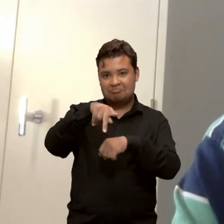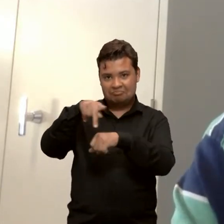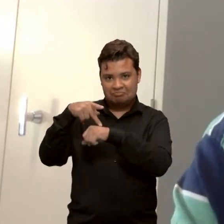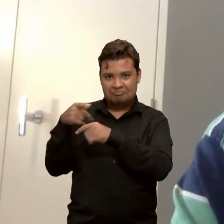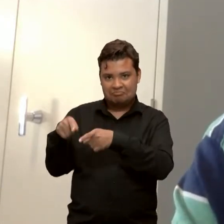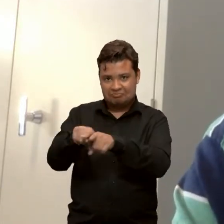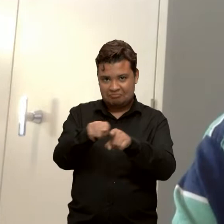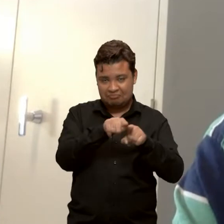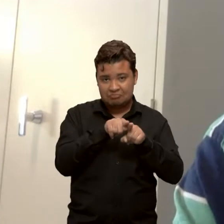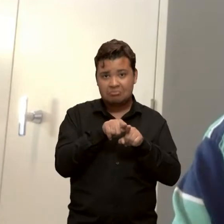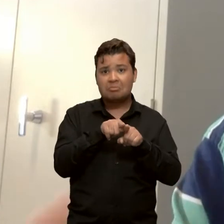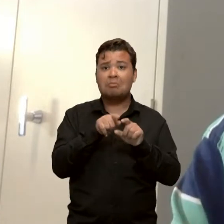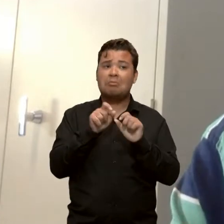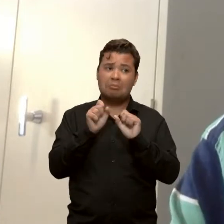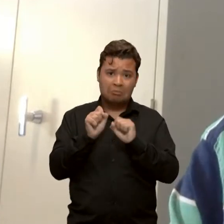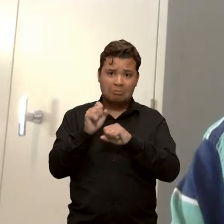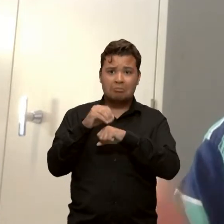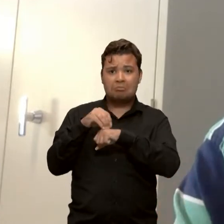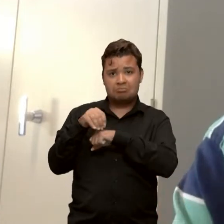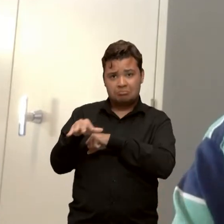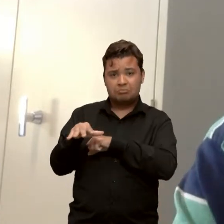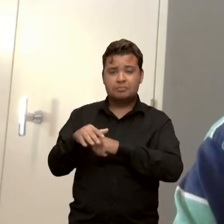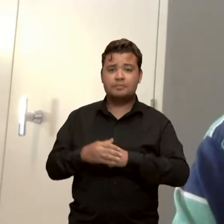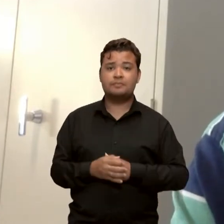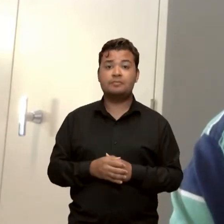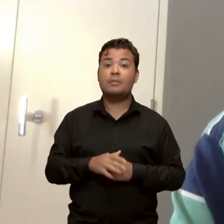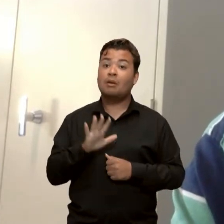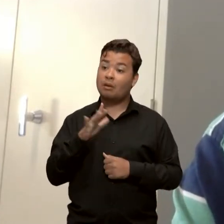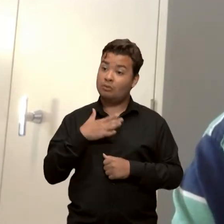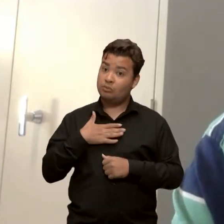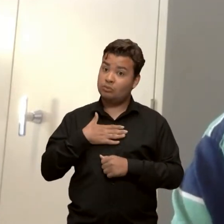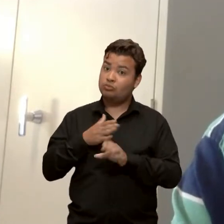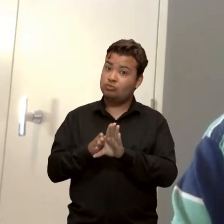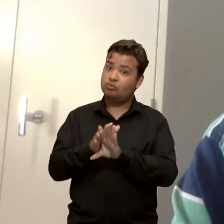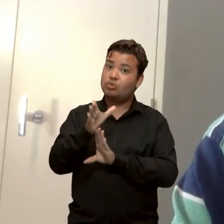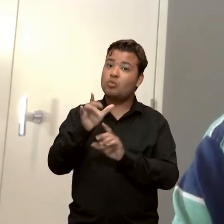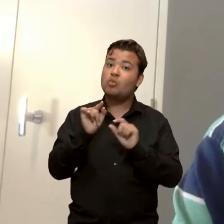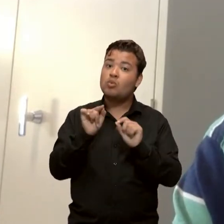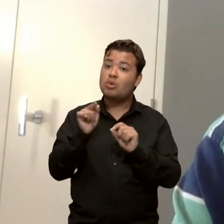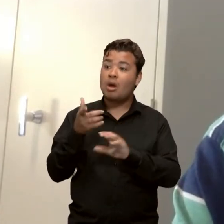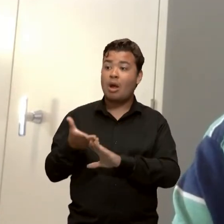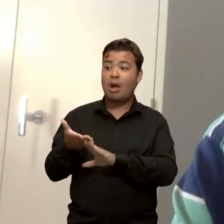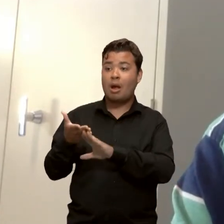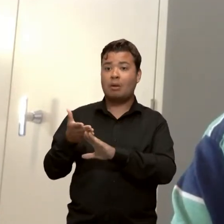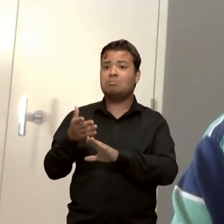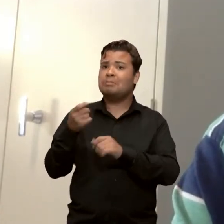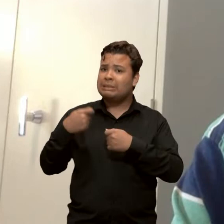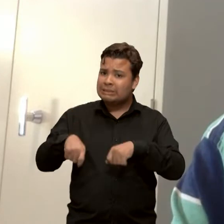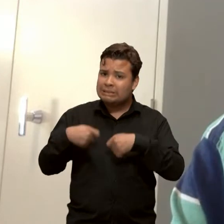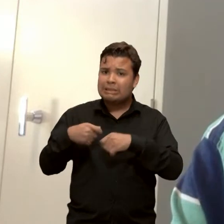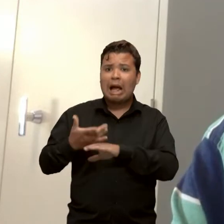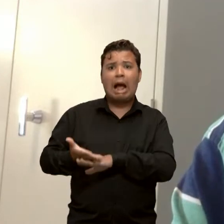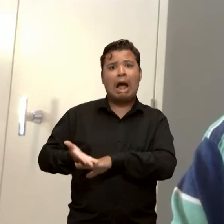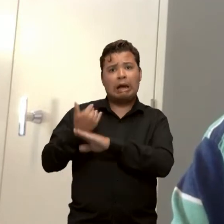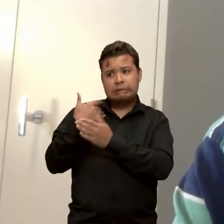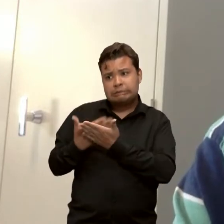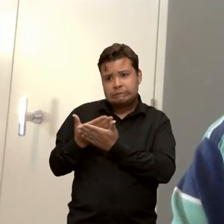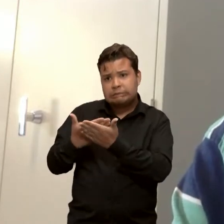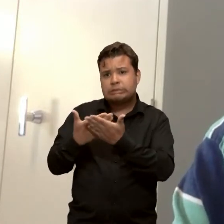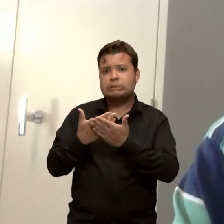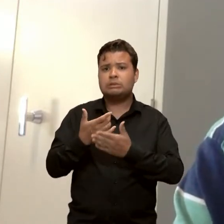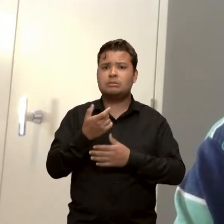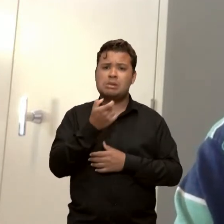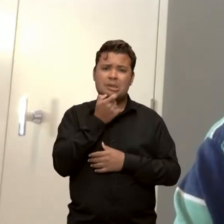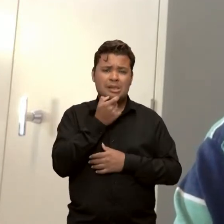pode, né, o que eu recomendo, e aí quanto antes, ter conhecimentos de língua estrangeira, né? Conhecimentos de inglês,